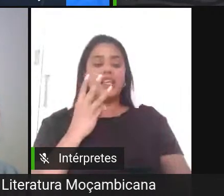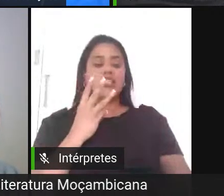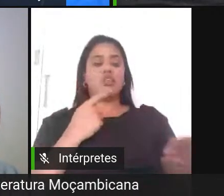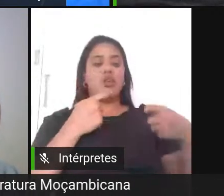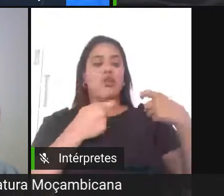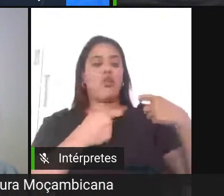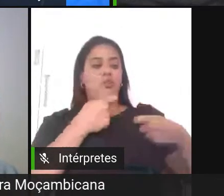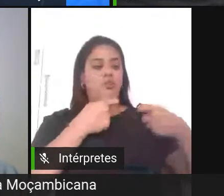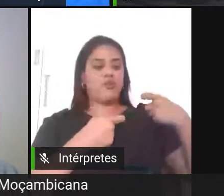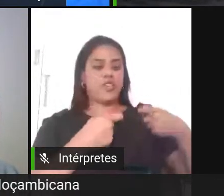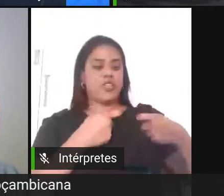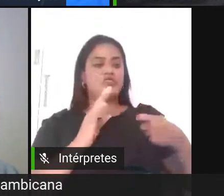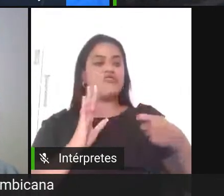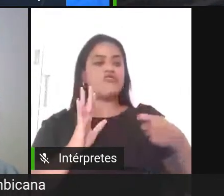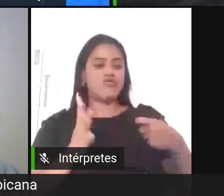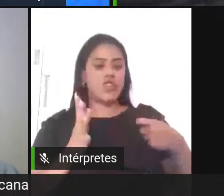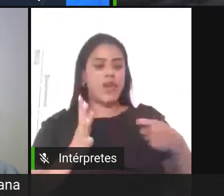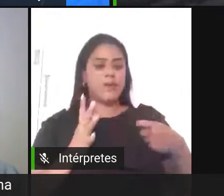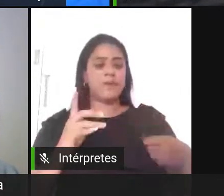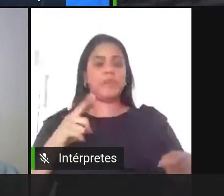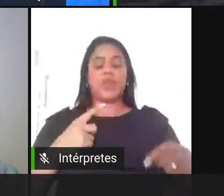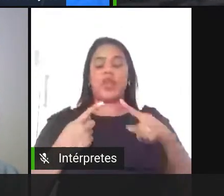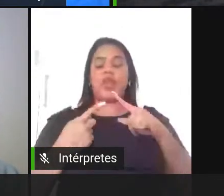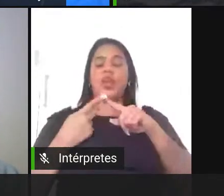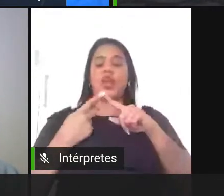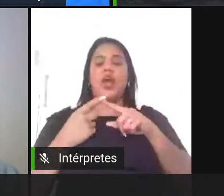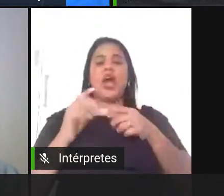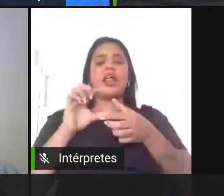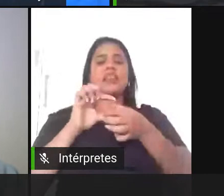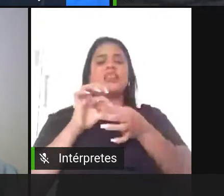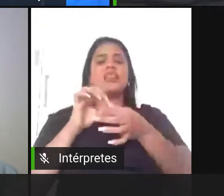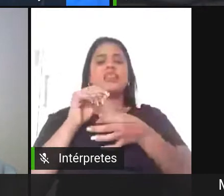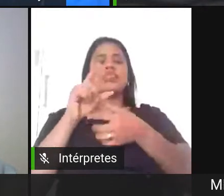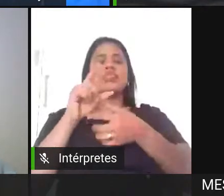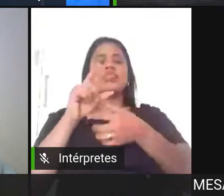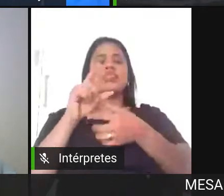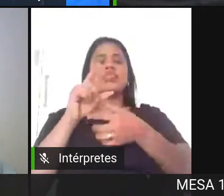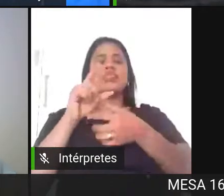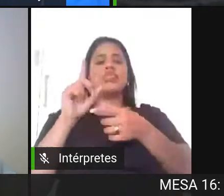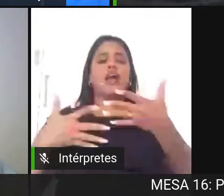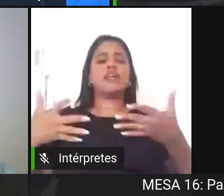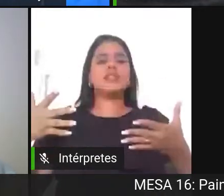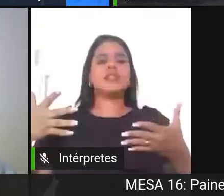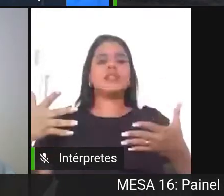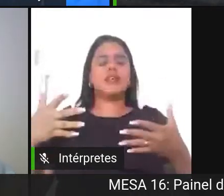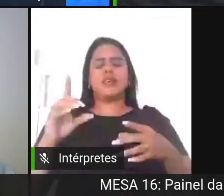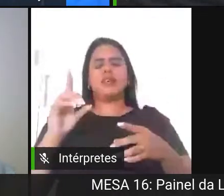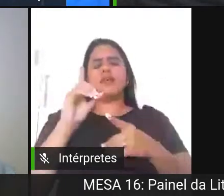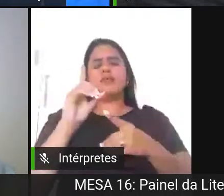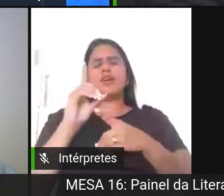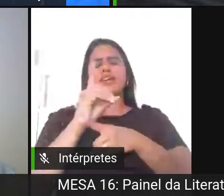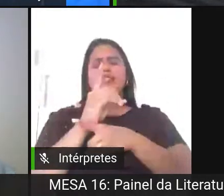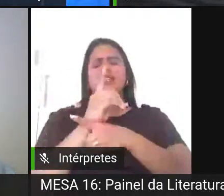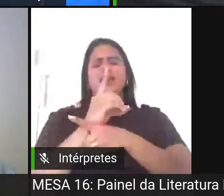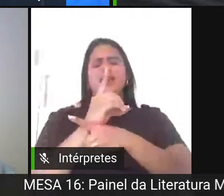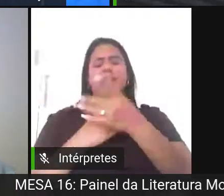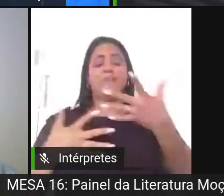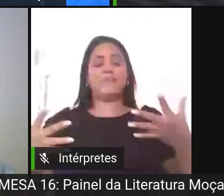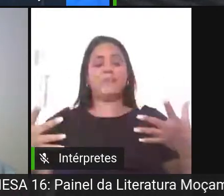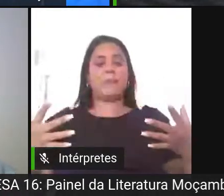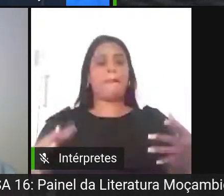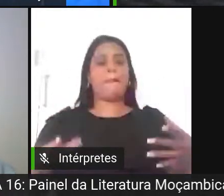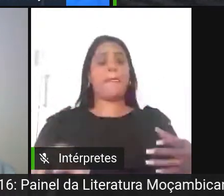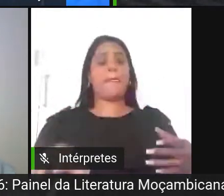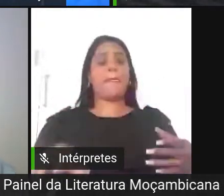uma democracia. E hoje temos um país em que não se sabe se é um país